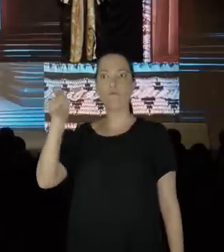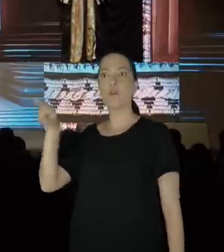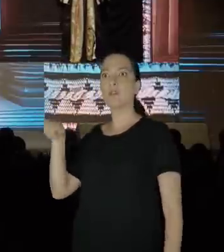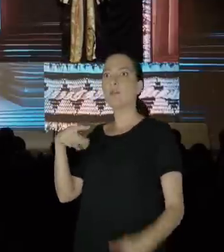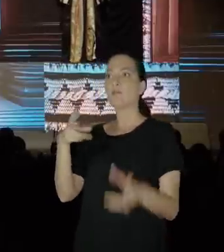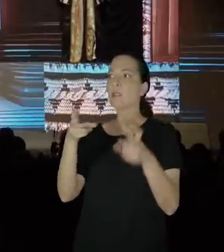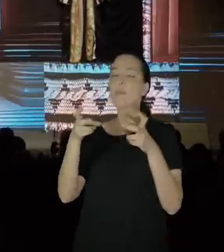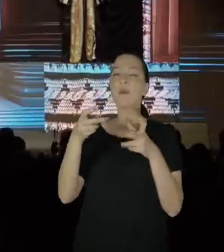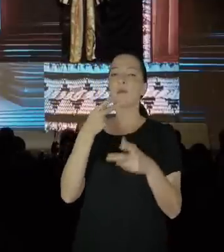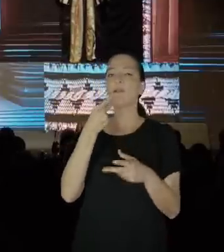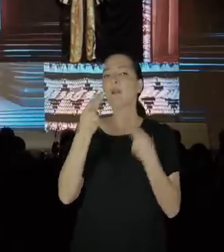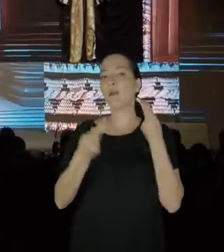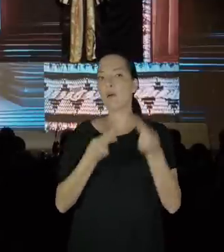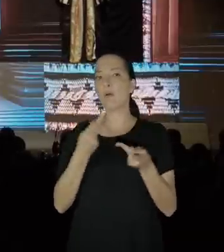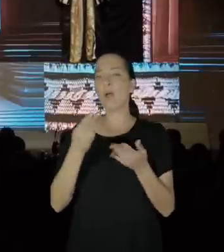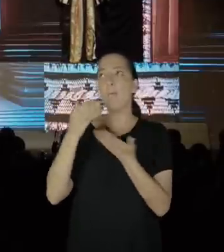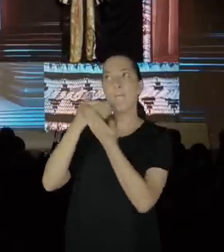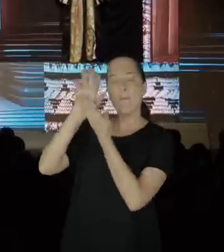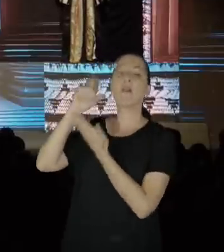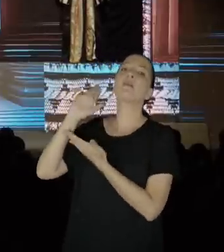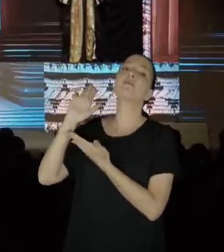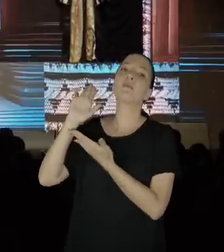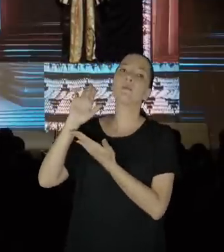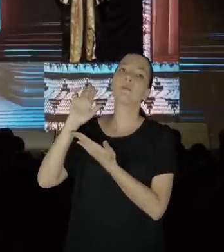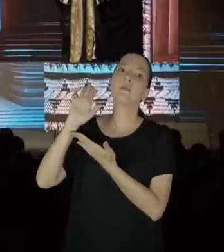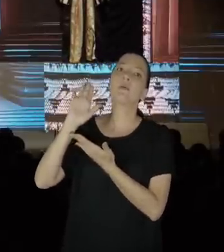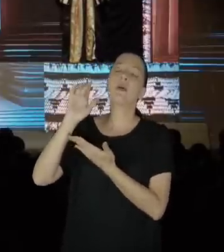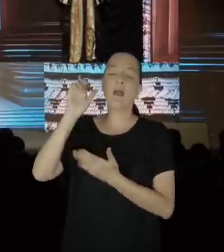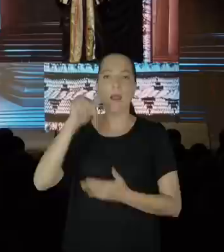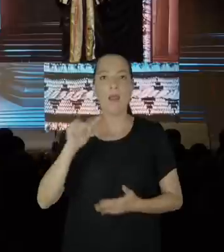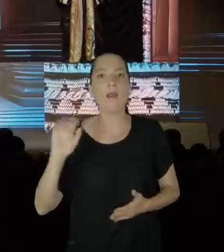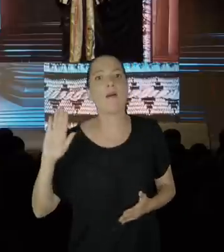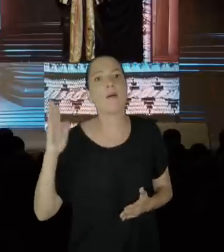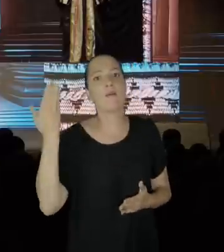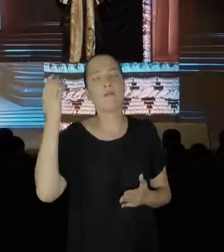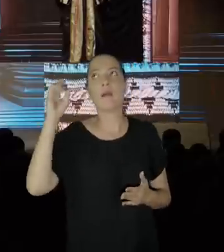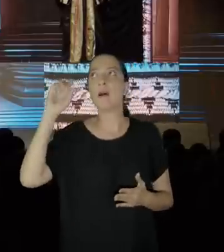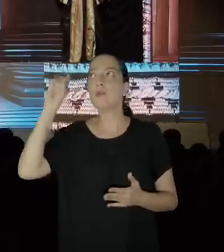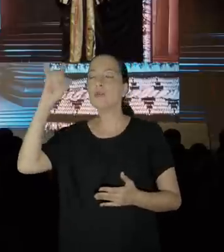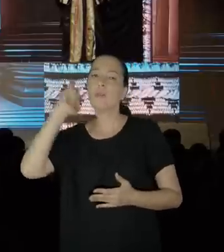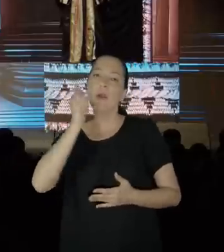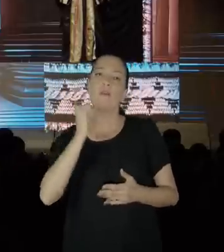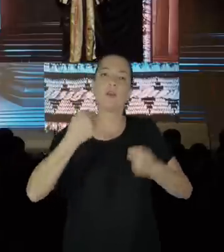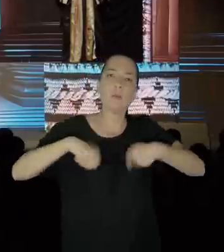isso. Ele blasfemou. Este falso profeta deve morrer.